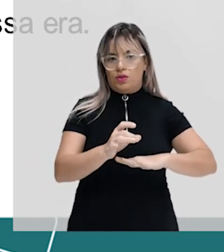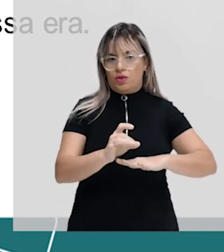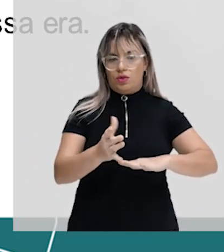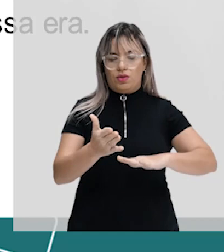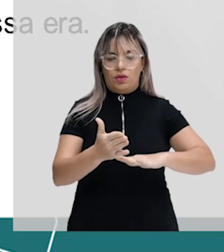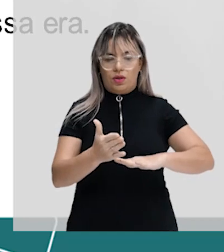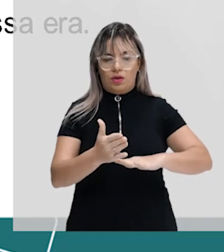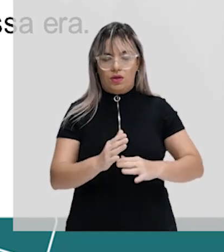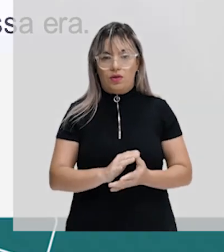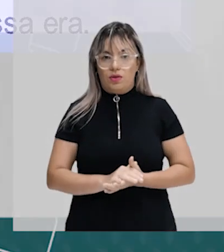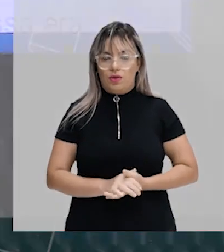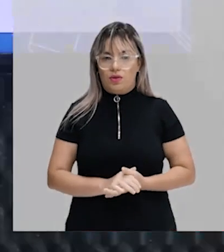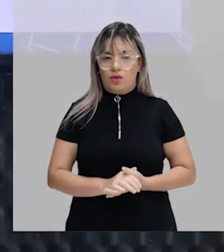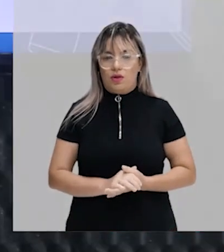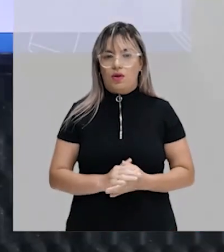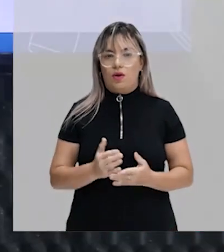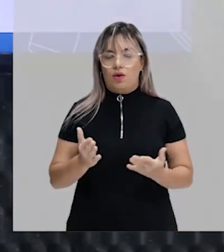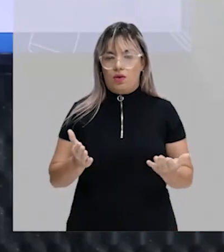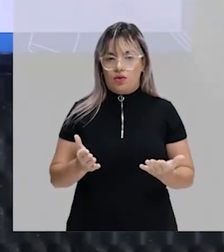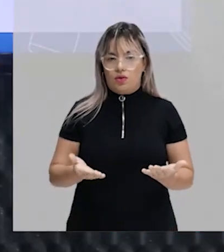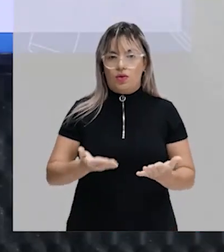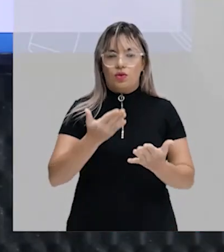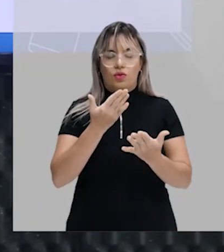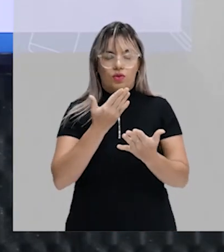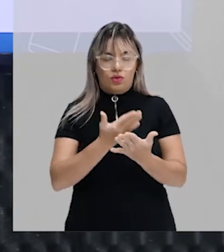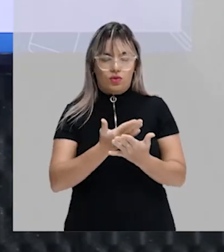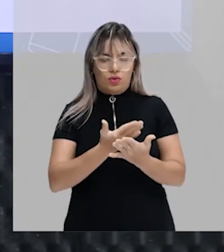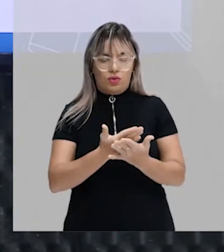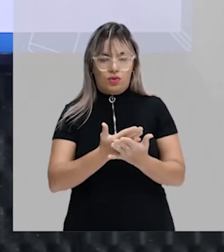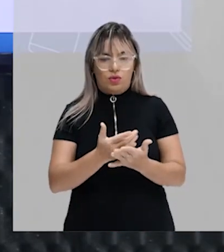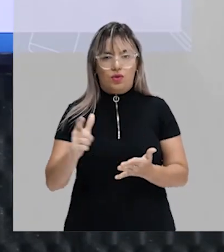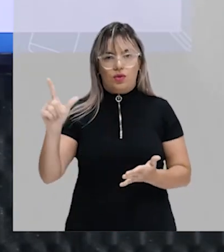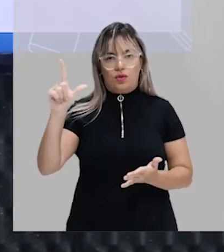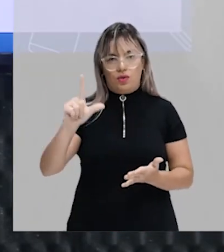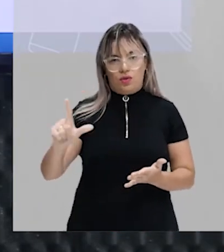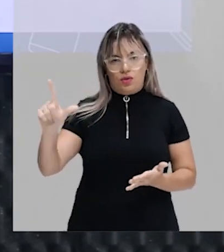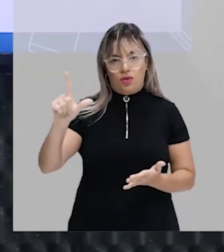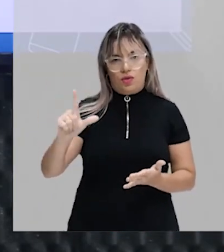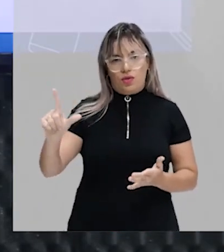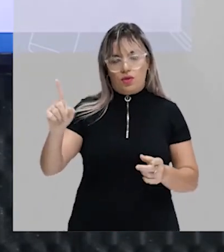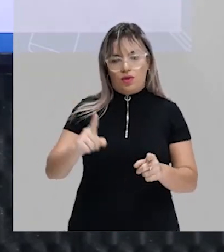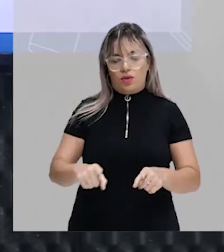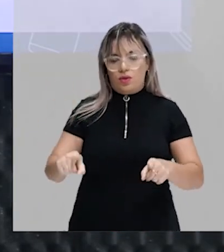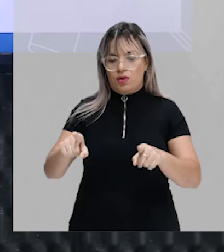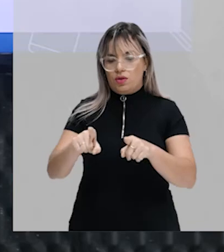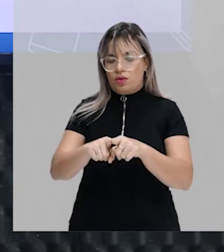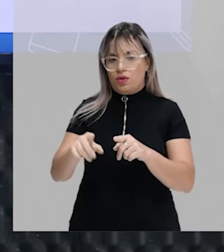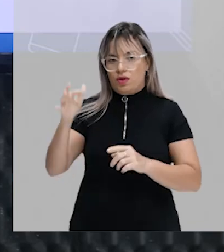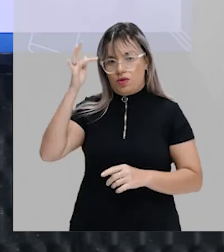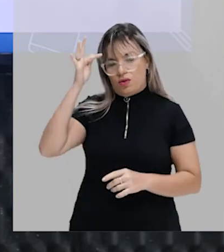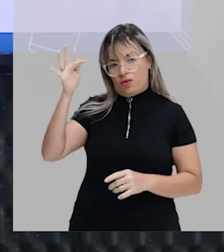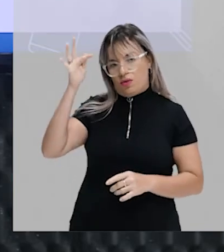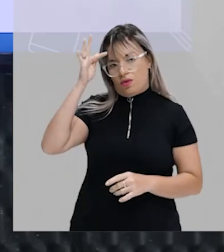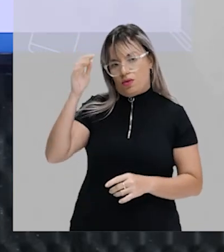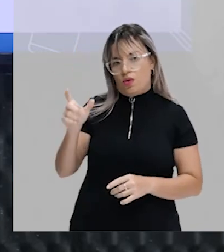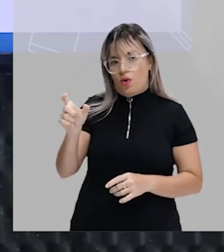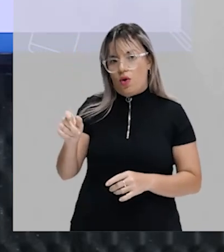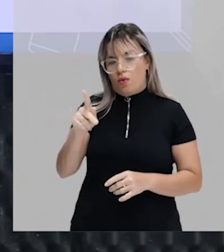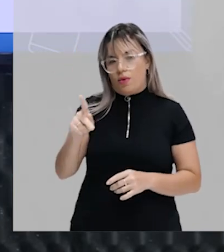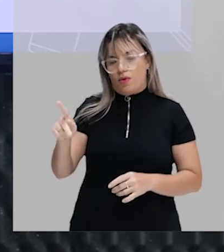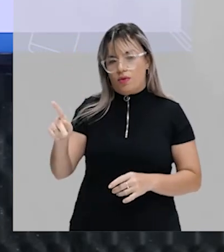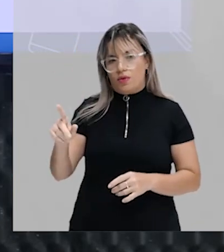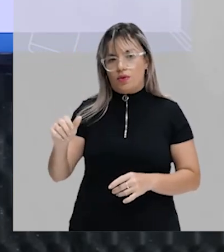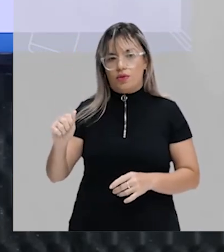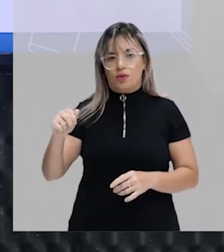Outra coisa, a aula é de literatura, mas você estuda isso também, filosofia, com o professor André Luiz e também em